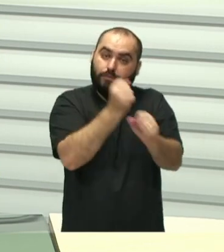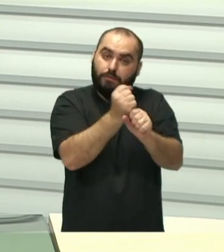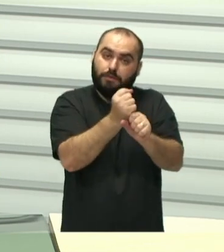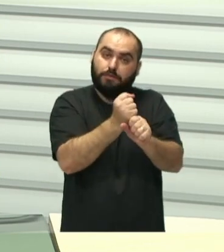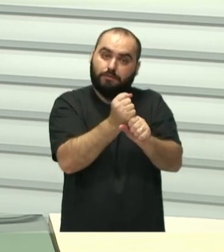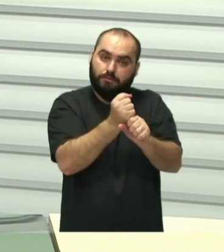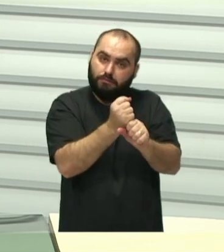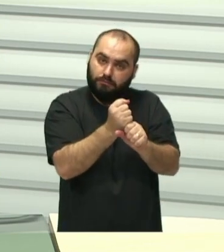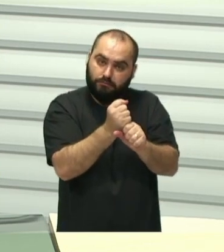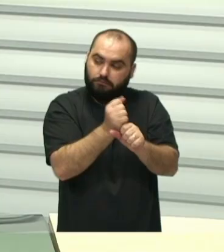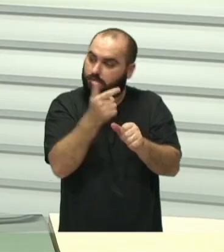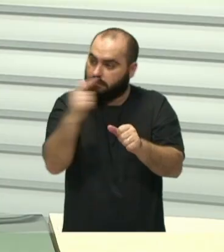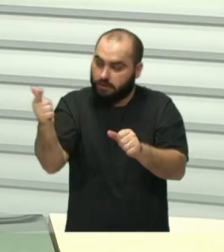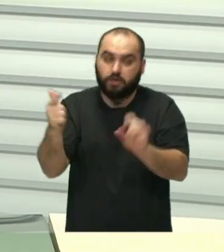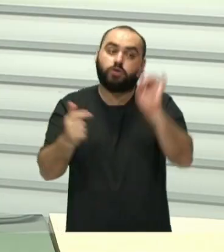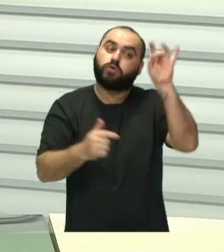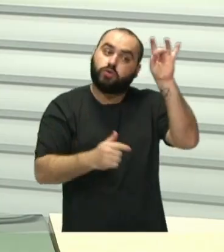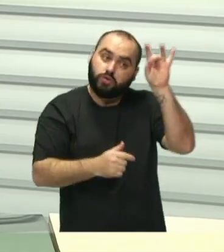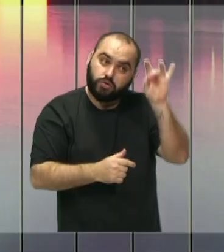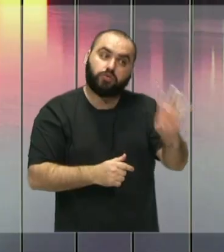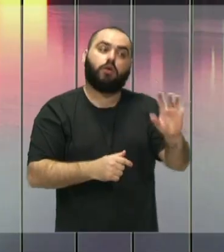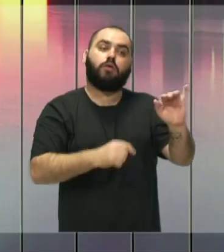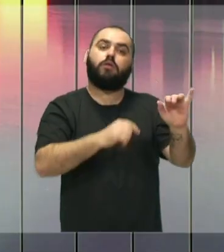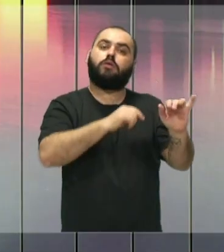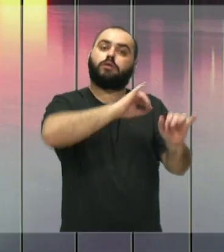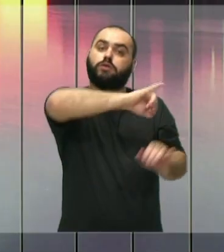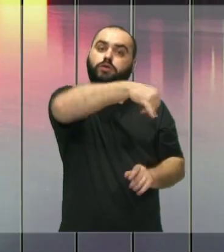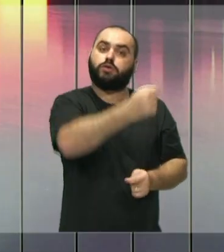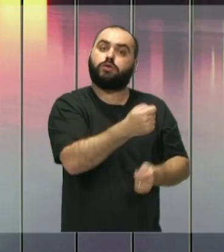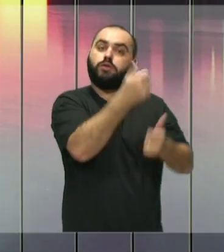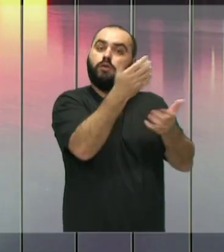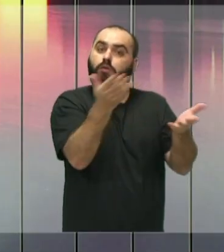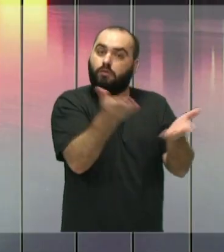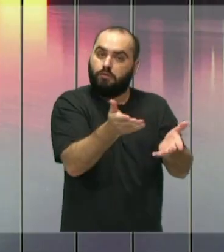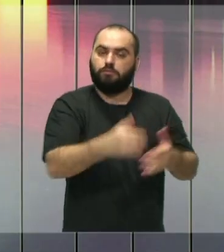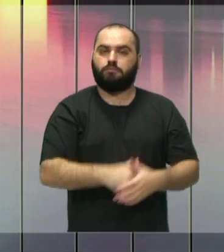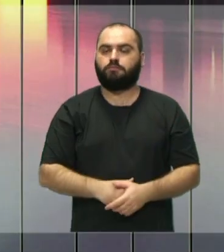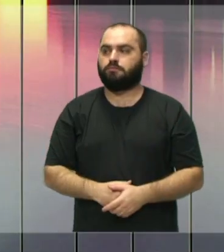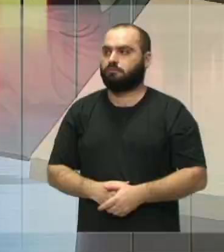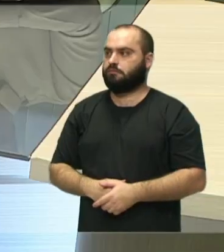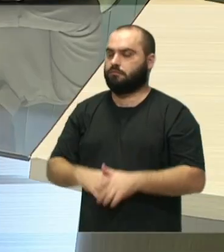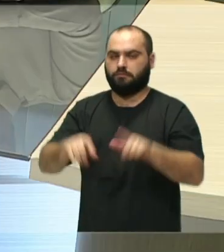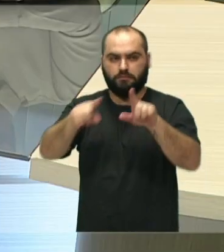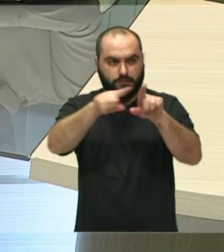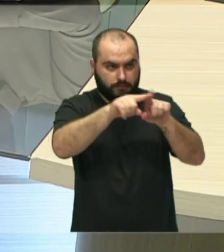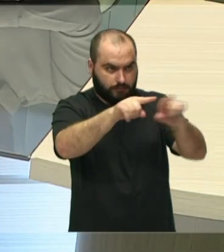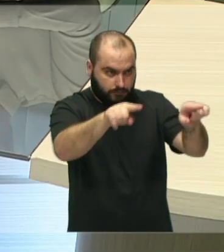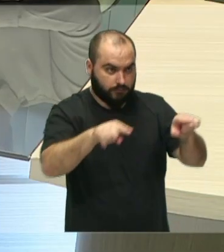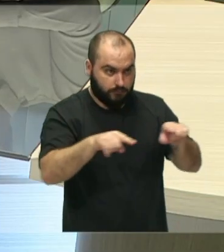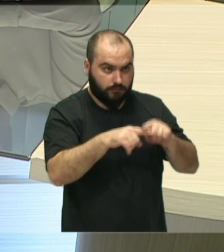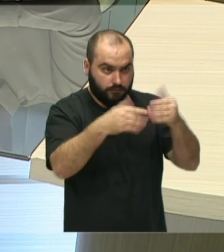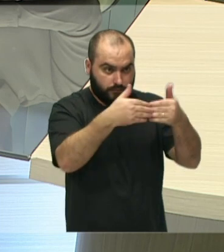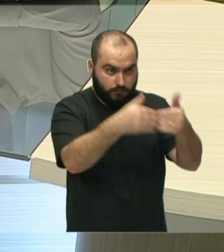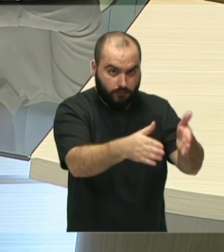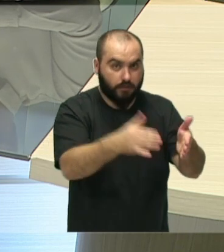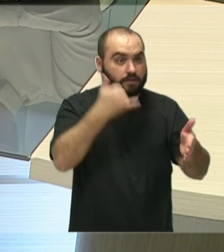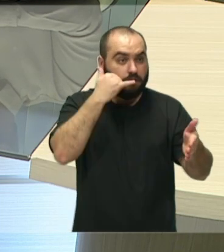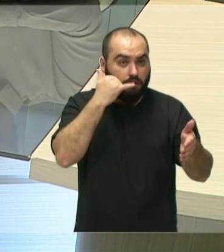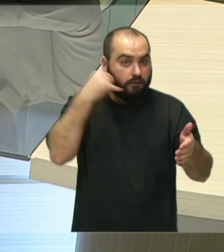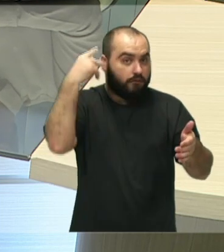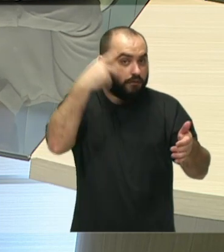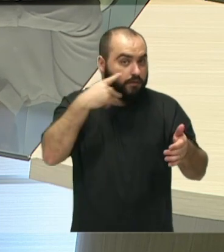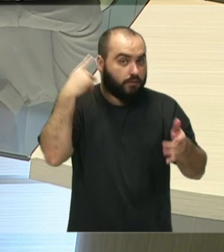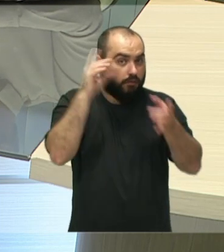no mês de janeiro como está ocorrendo nesse exato momento que os gabinetes feliz em na maioria ficam abertos né e os celulares dos